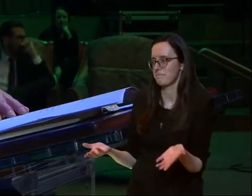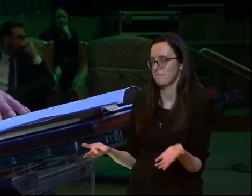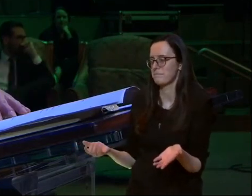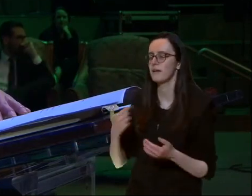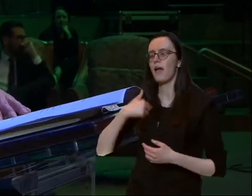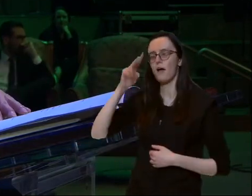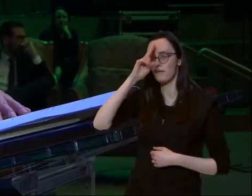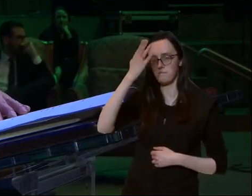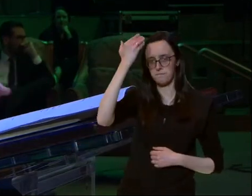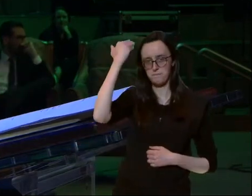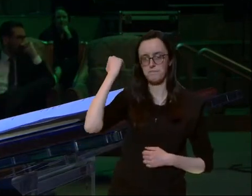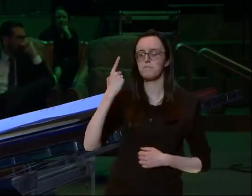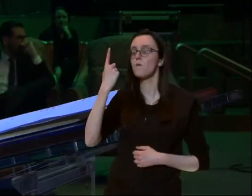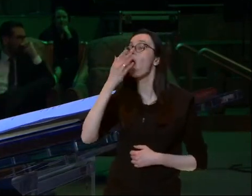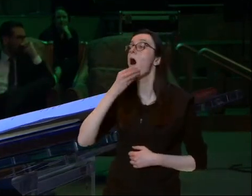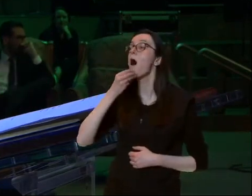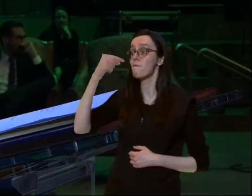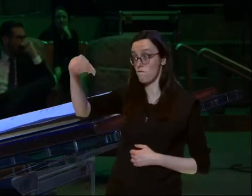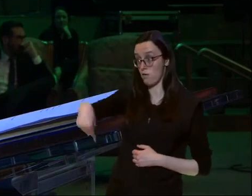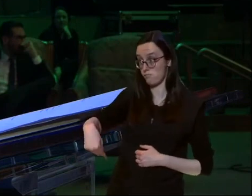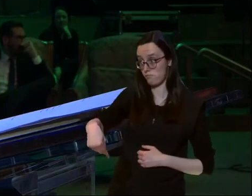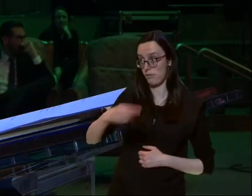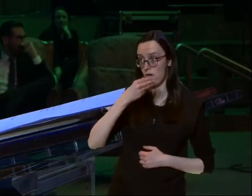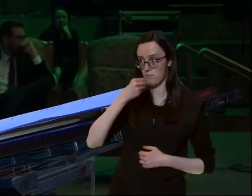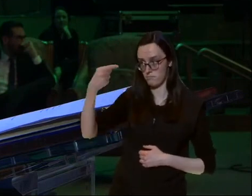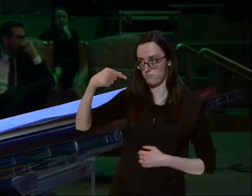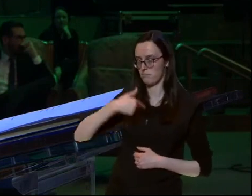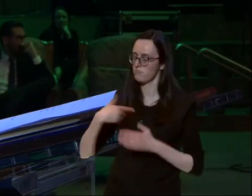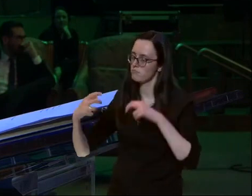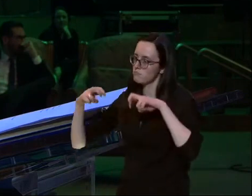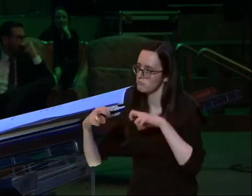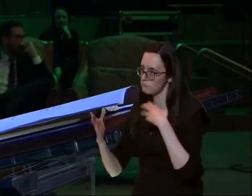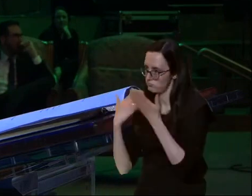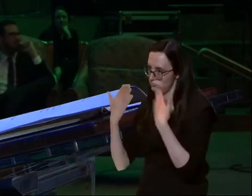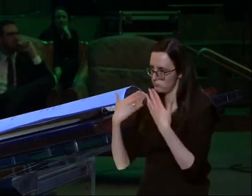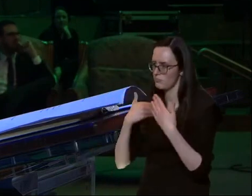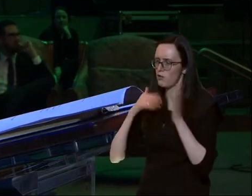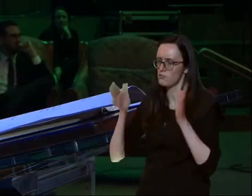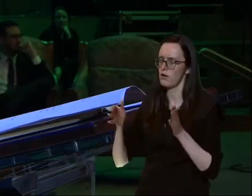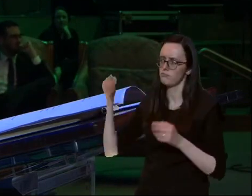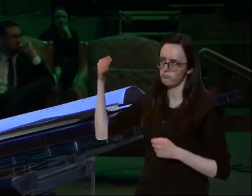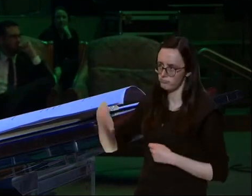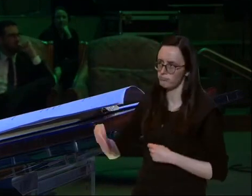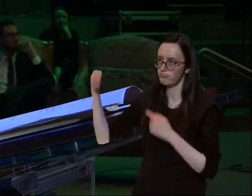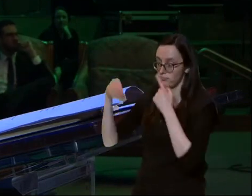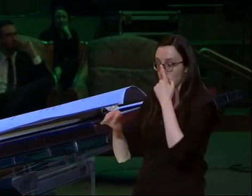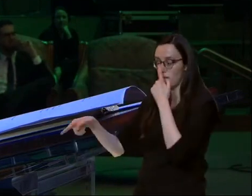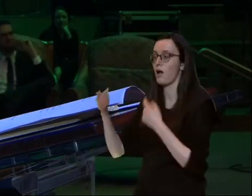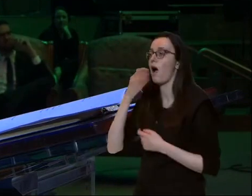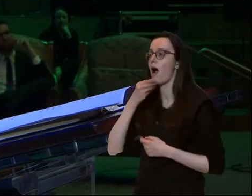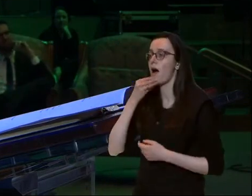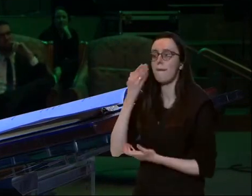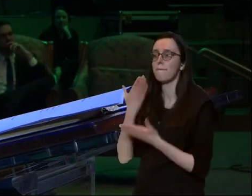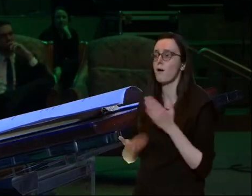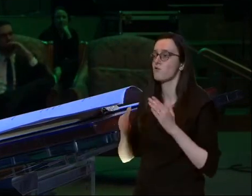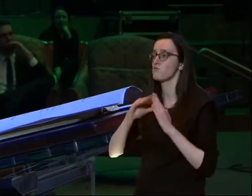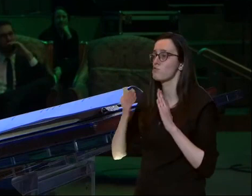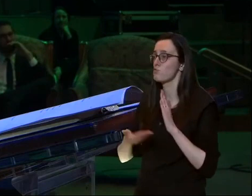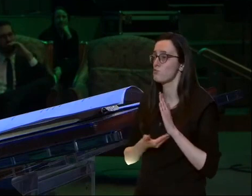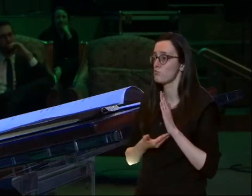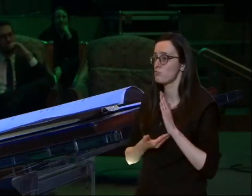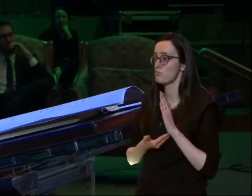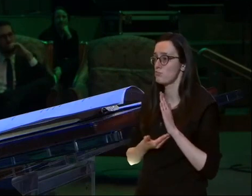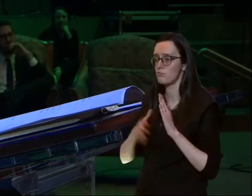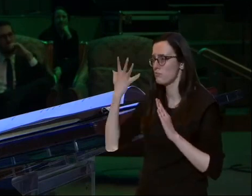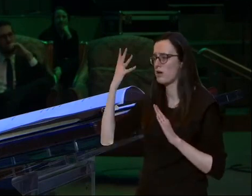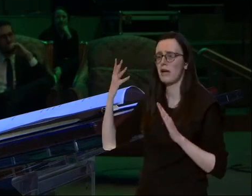Lembro uma vez que eu atendi um senhor aqui, e atendi por várias vezes, aquele senhor perdeu tudo que tinha,